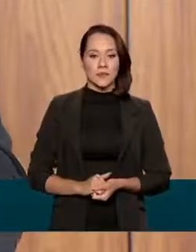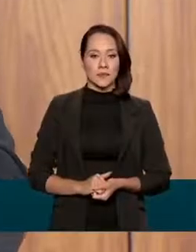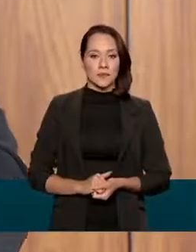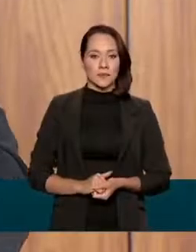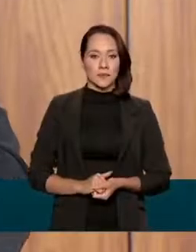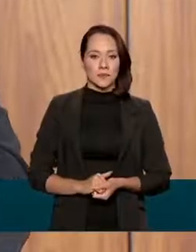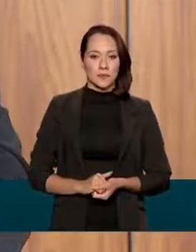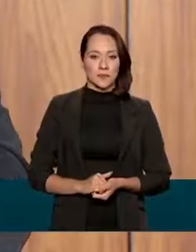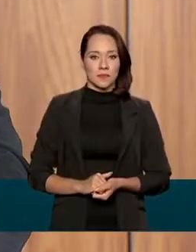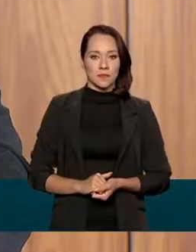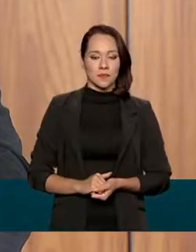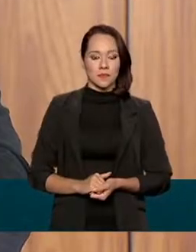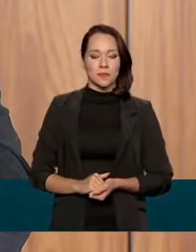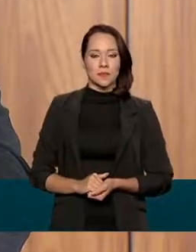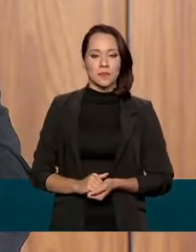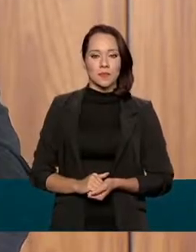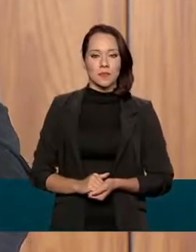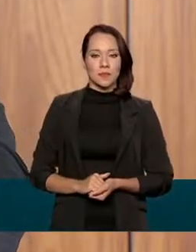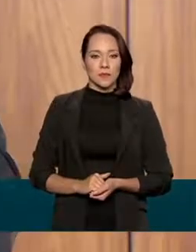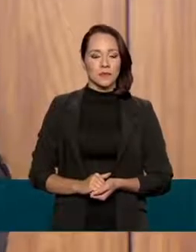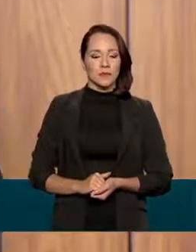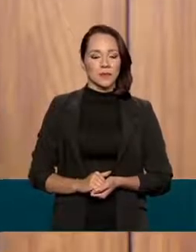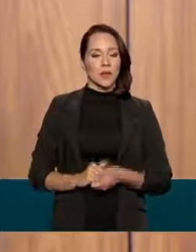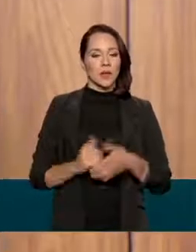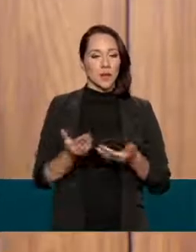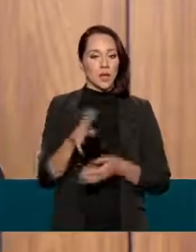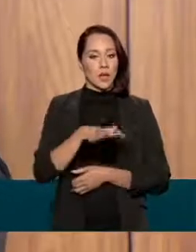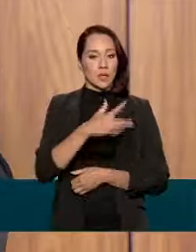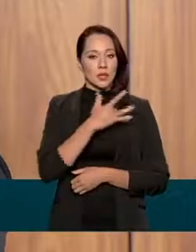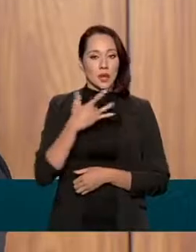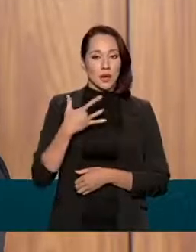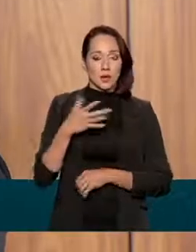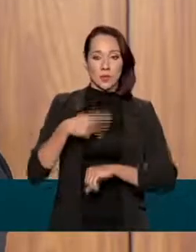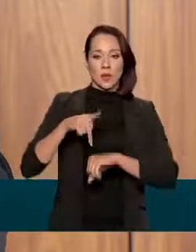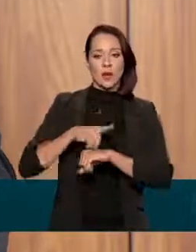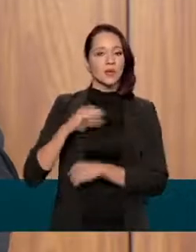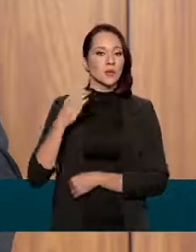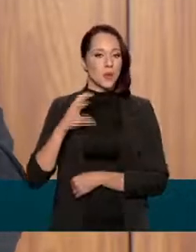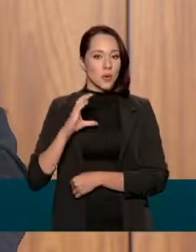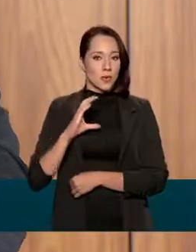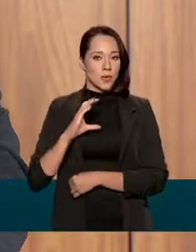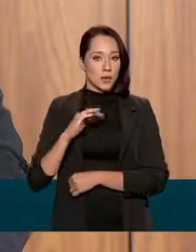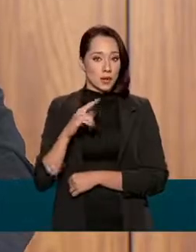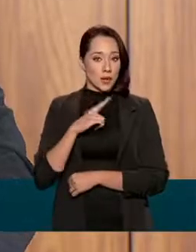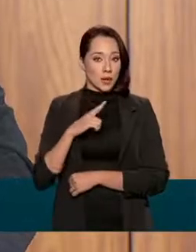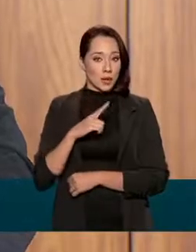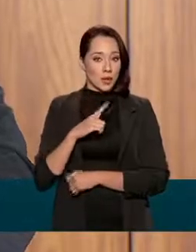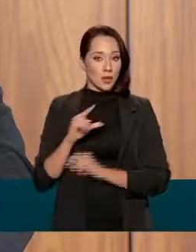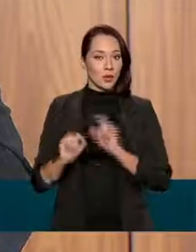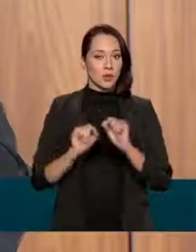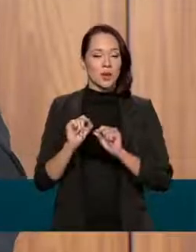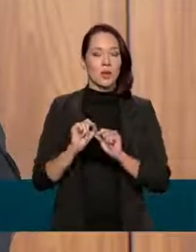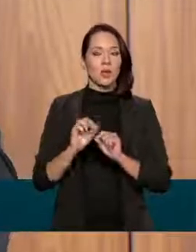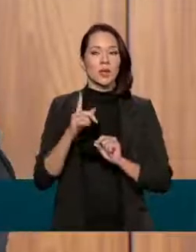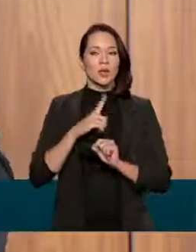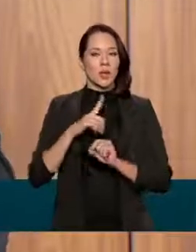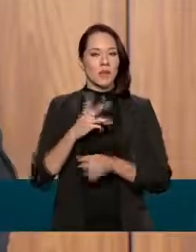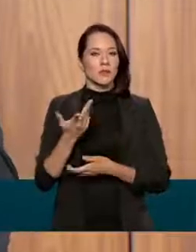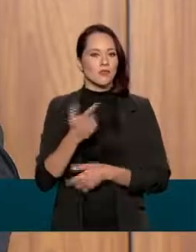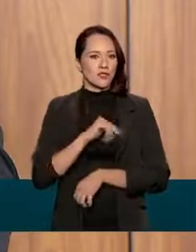e onde a Colômbia apresenta um alto grau de